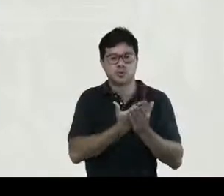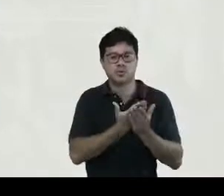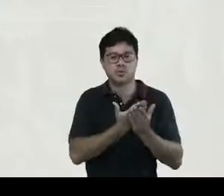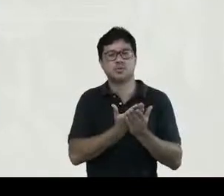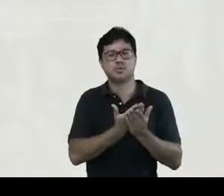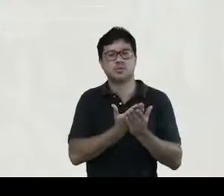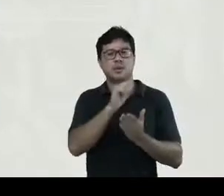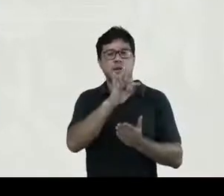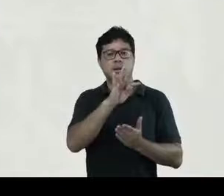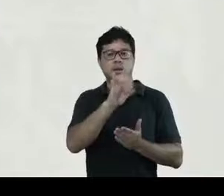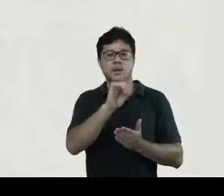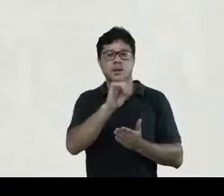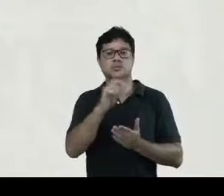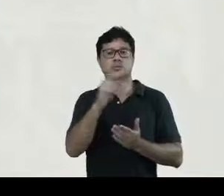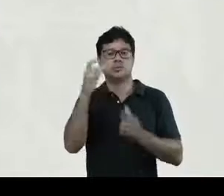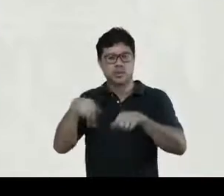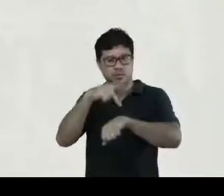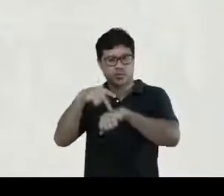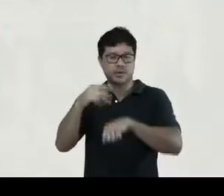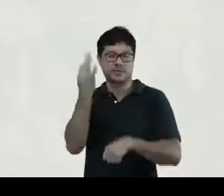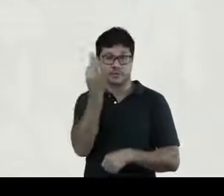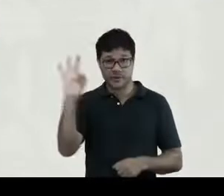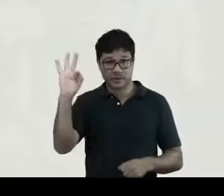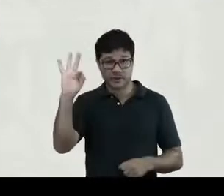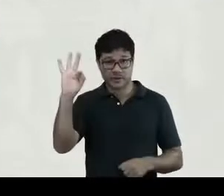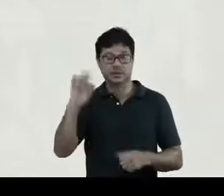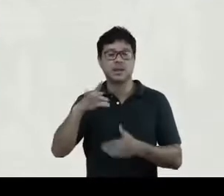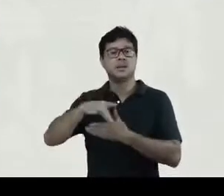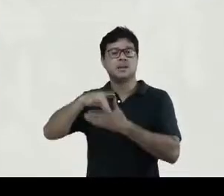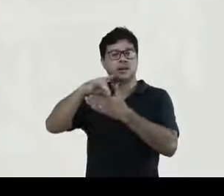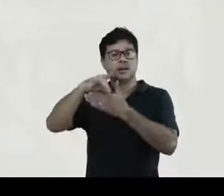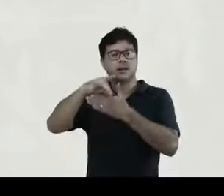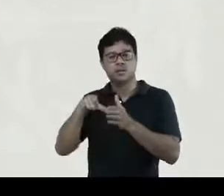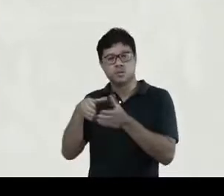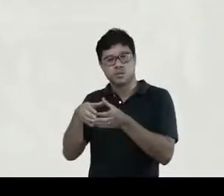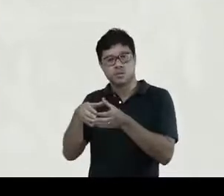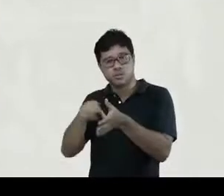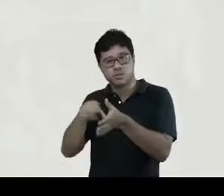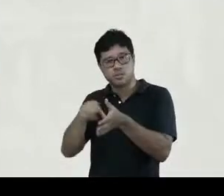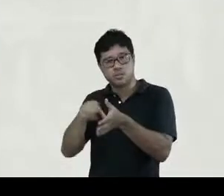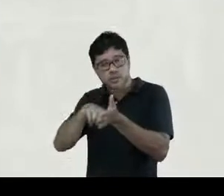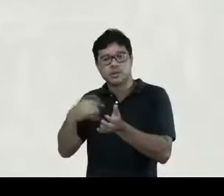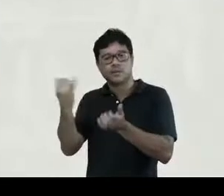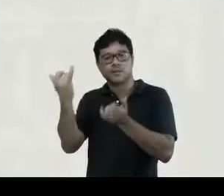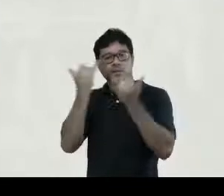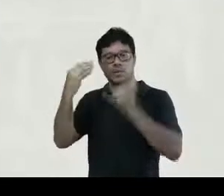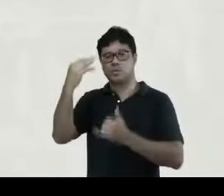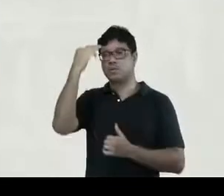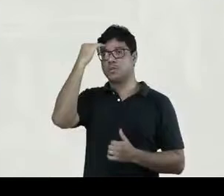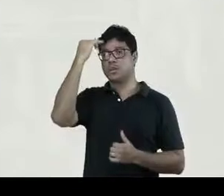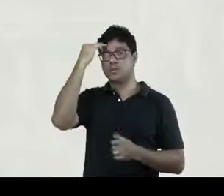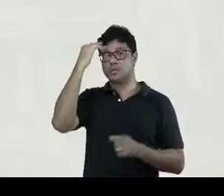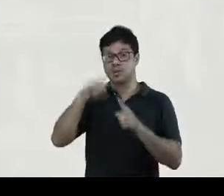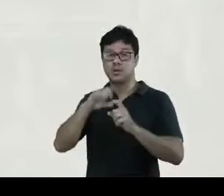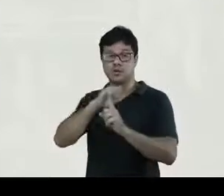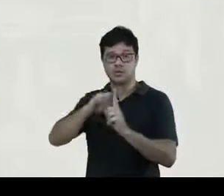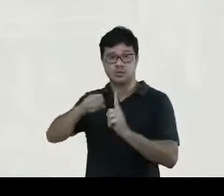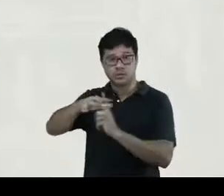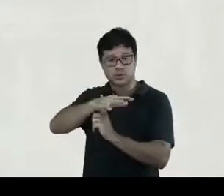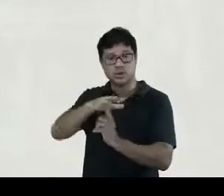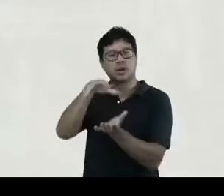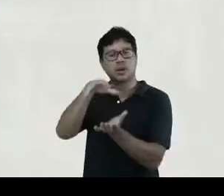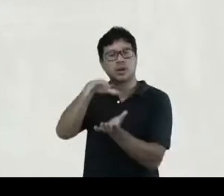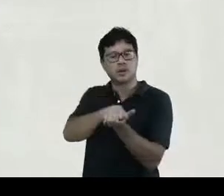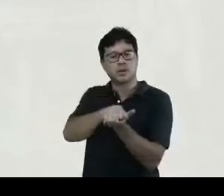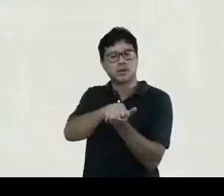e Ciências Sociais de Paris. É líder do grupo de pesquisa, informação, memória e sociedade,